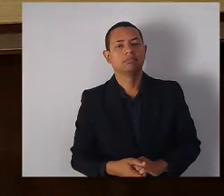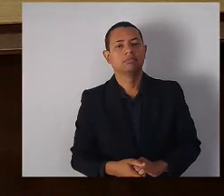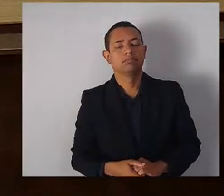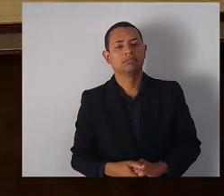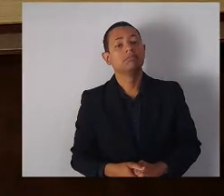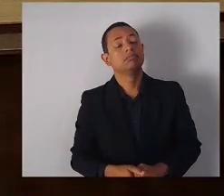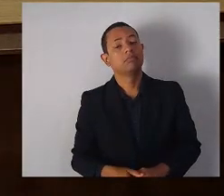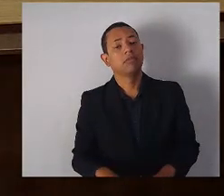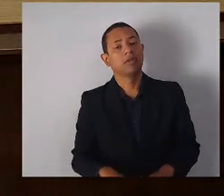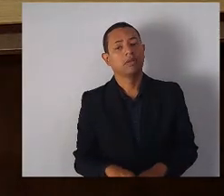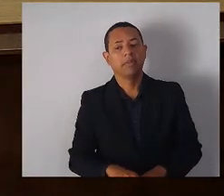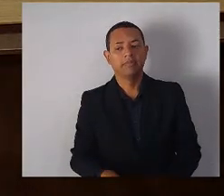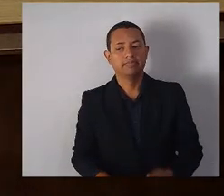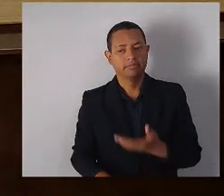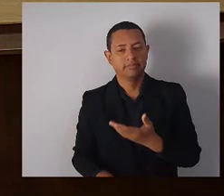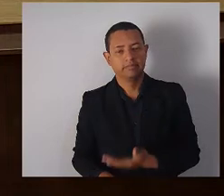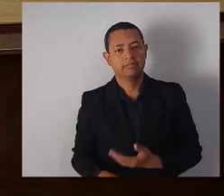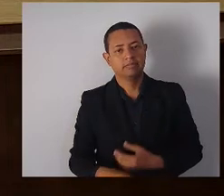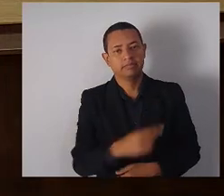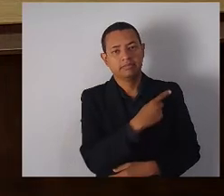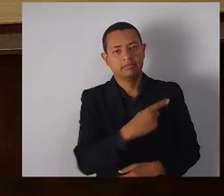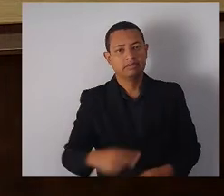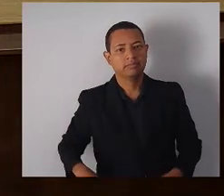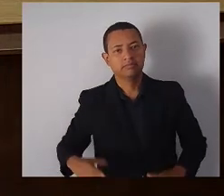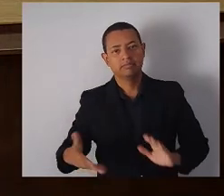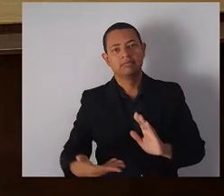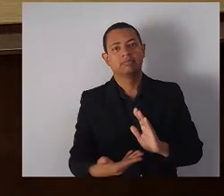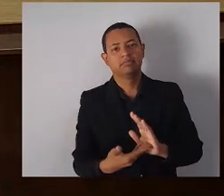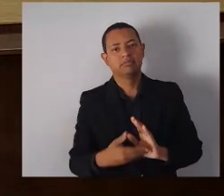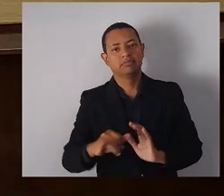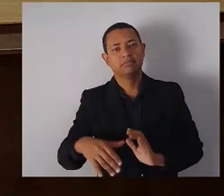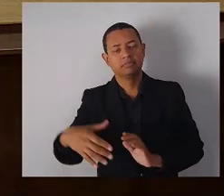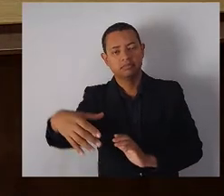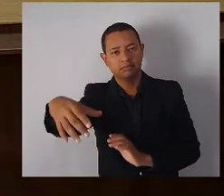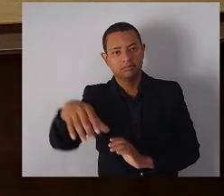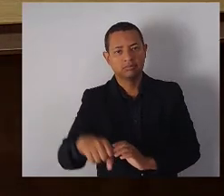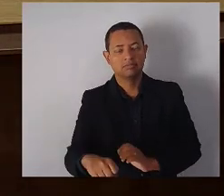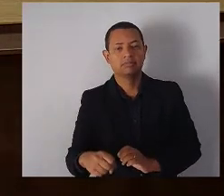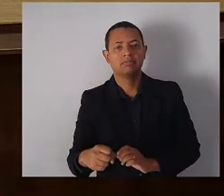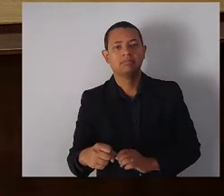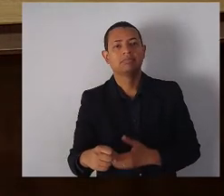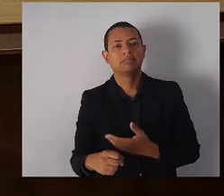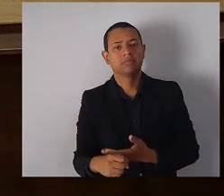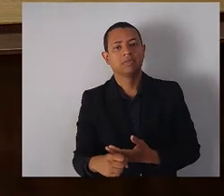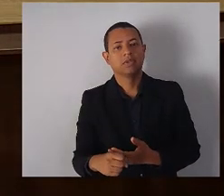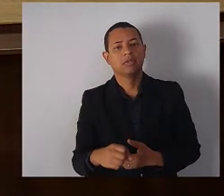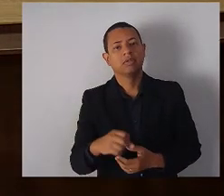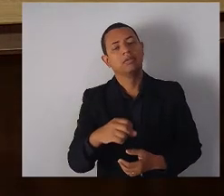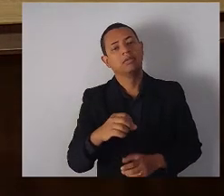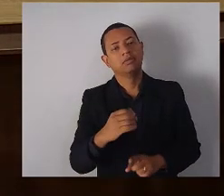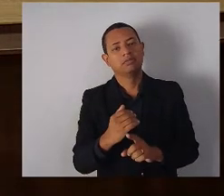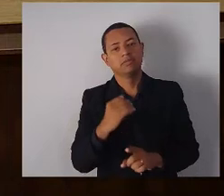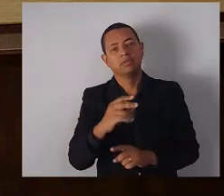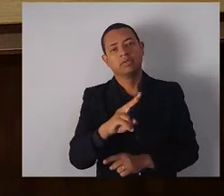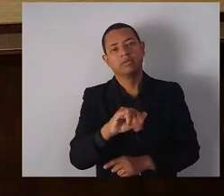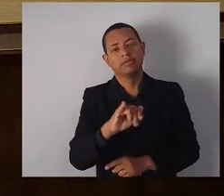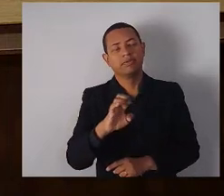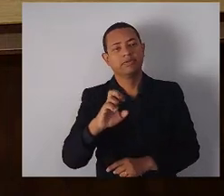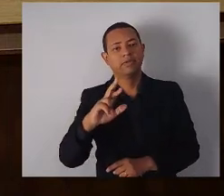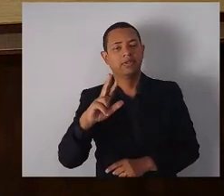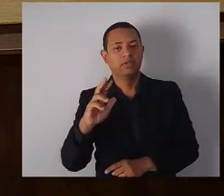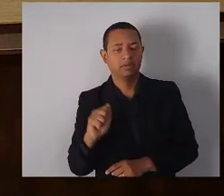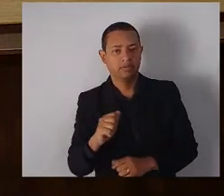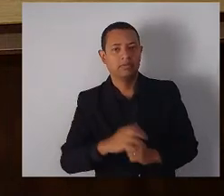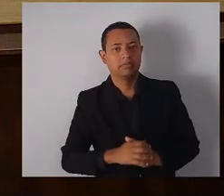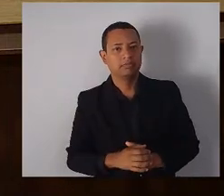a presença do nosso presidente da Câmara, o nosso capitão Vieira. Eu comunico a todos que a sessão está